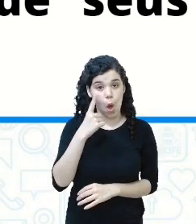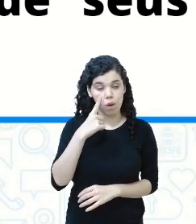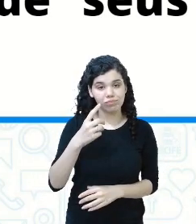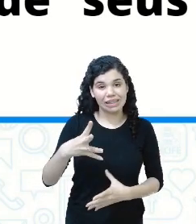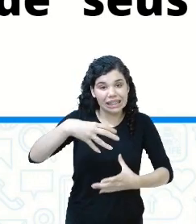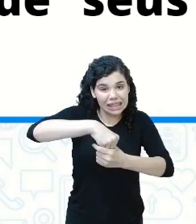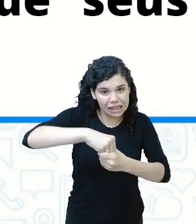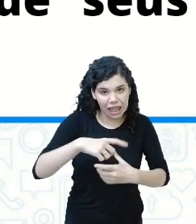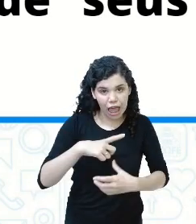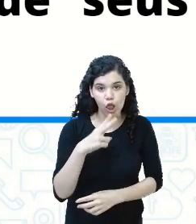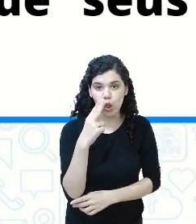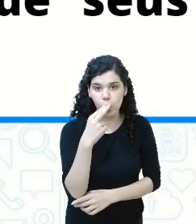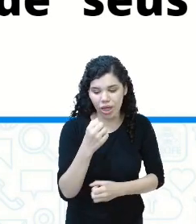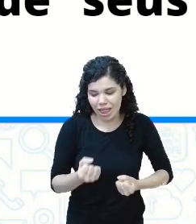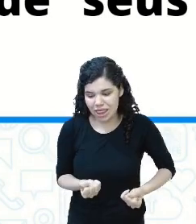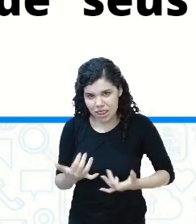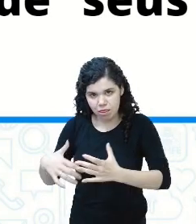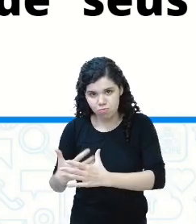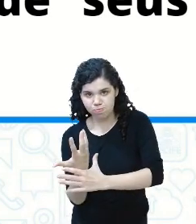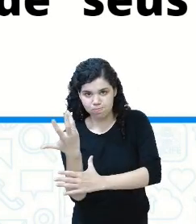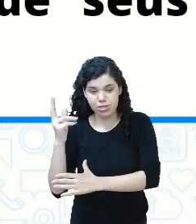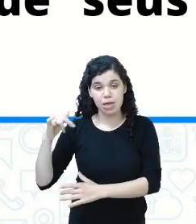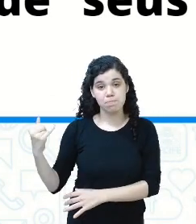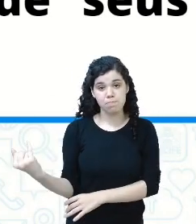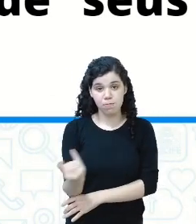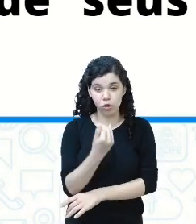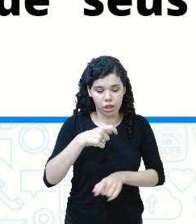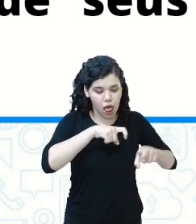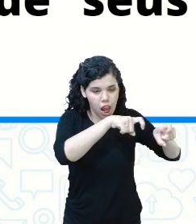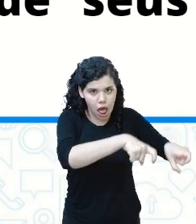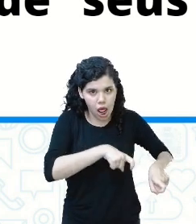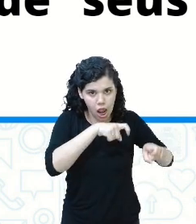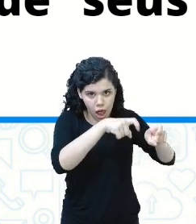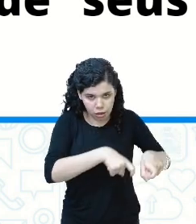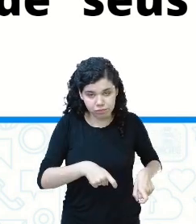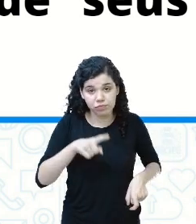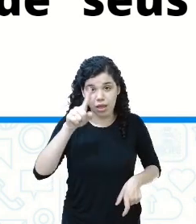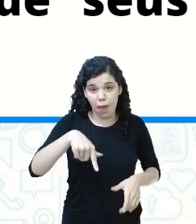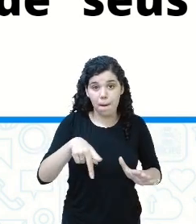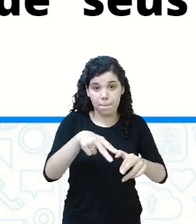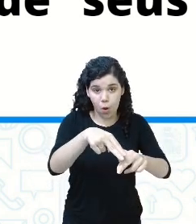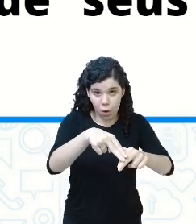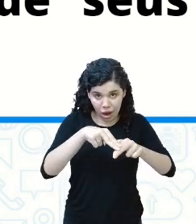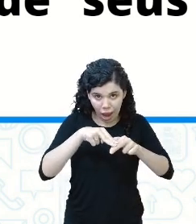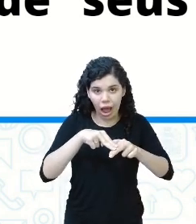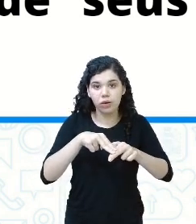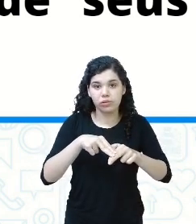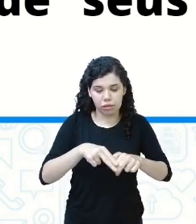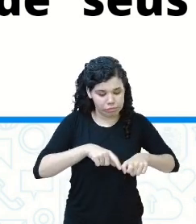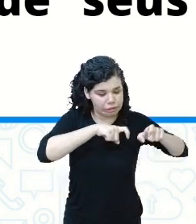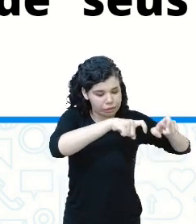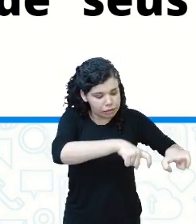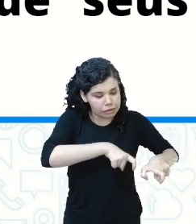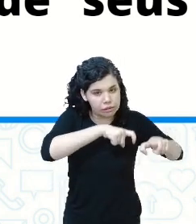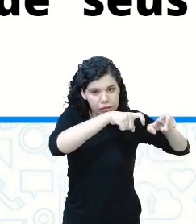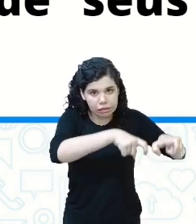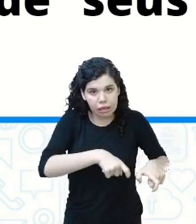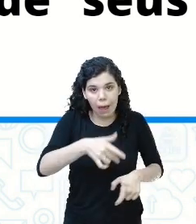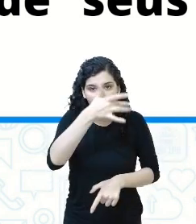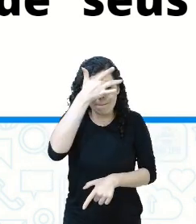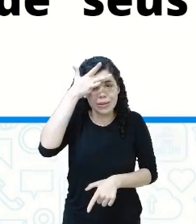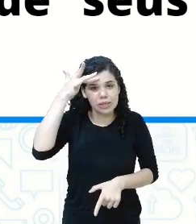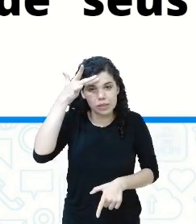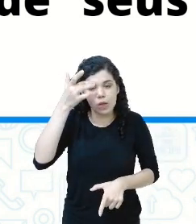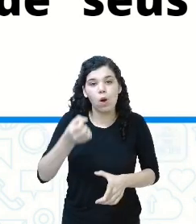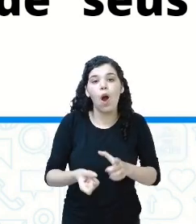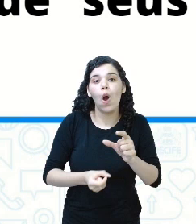de nutrientes para as plantas e é essencial para a agricultura. É a partir da produção agrícola que o homem produz